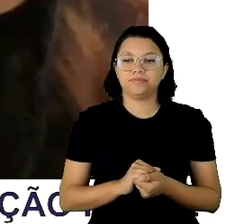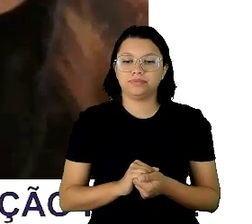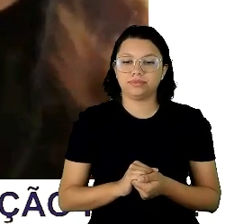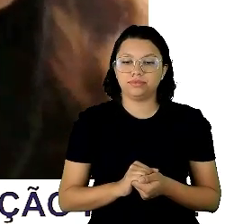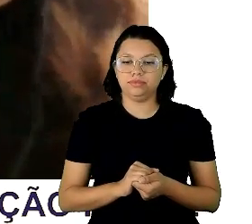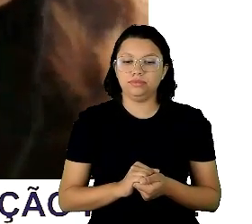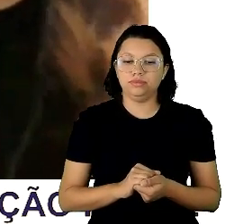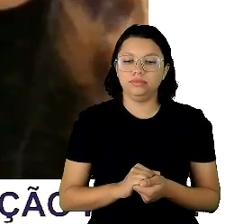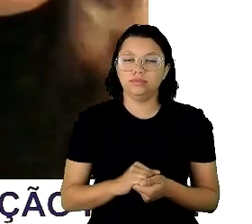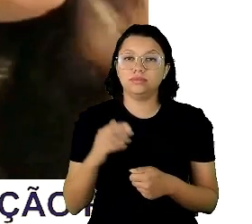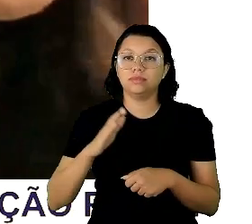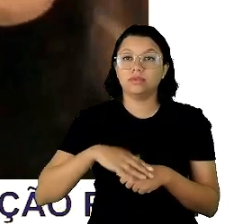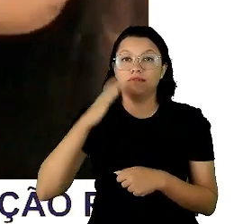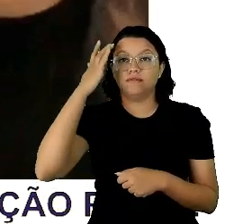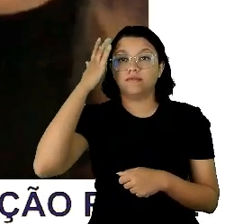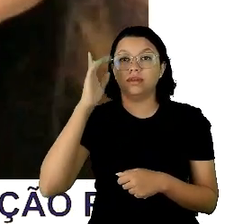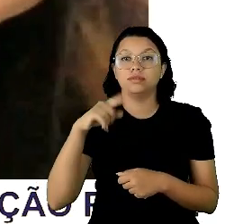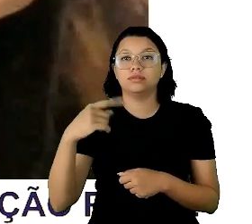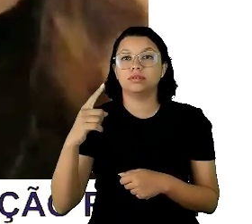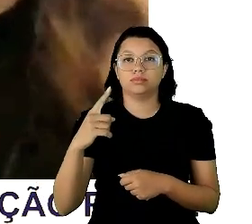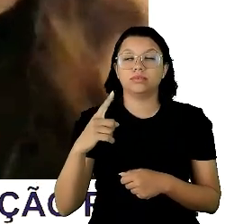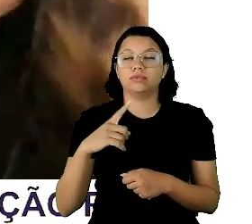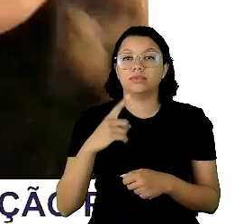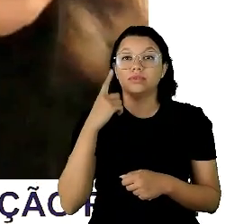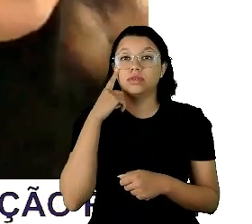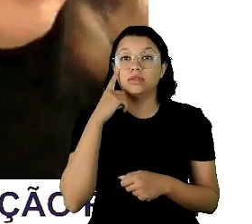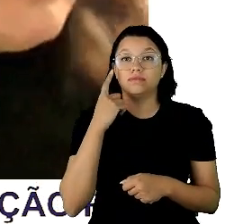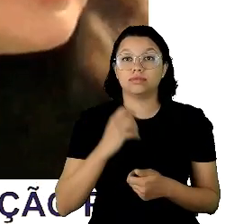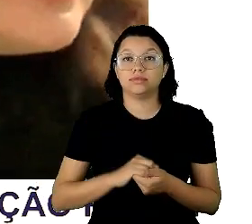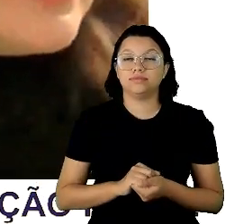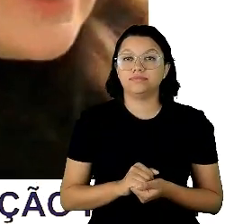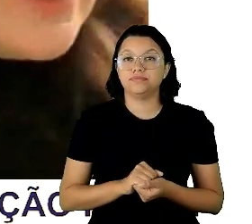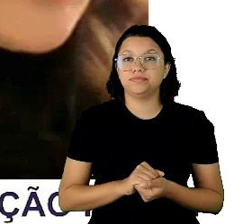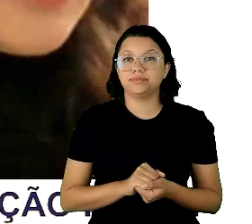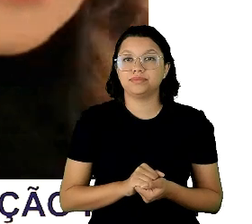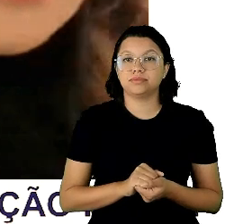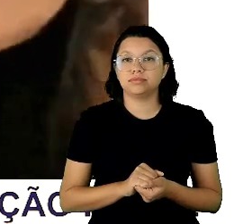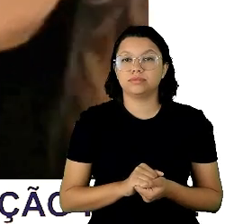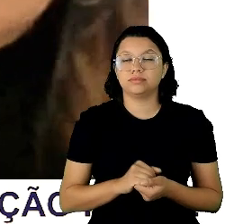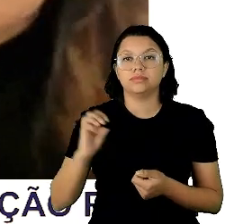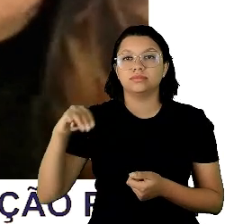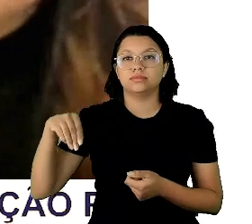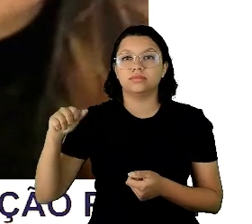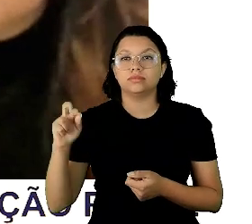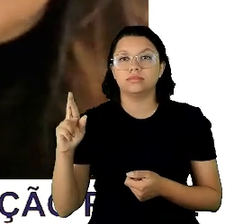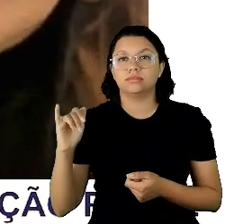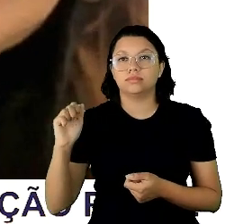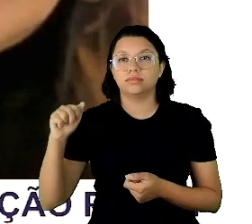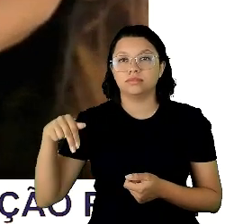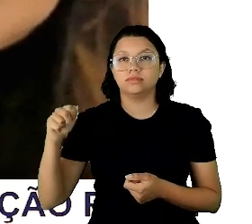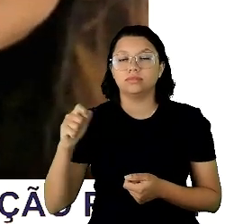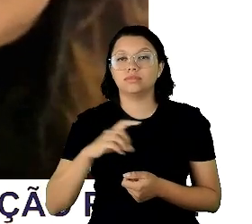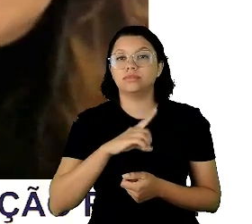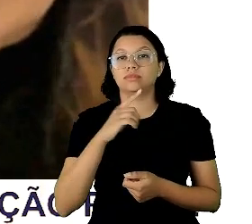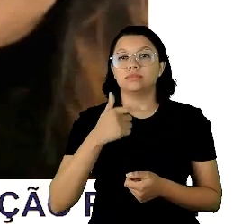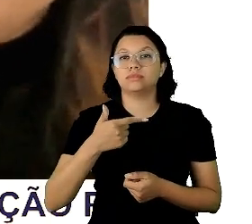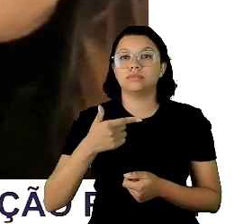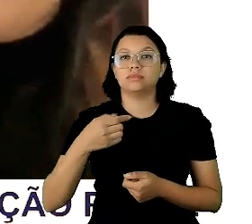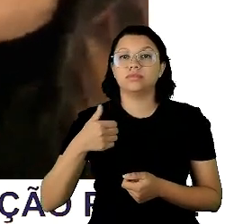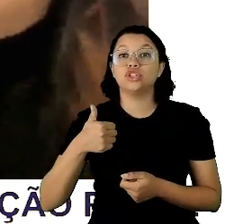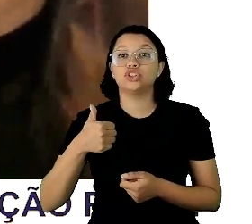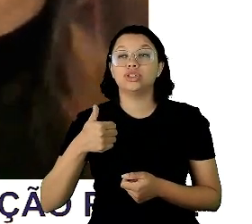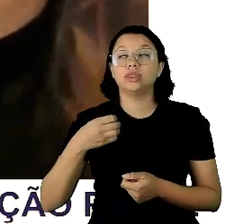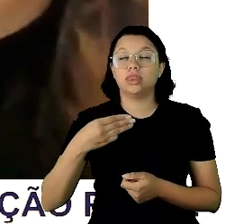Eu coloco o link, aí depois o pessoal coloca o link no... A Mariana, ela estava no dia 13 de agosto num ônibus no